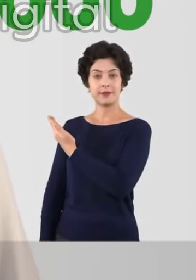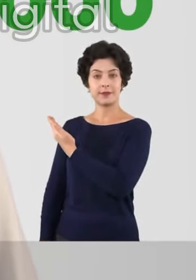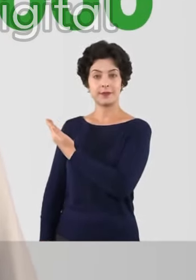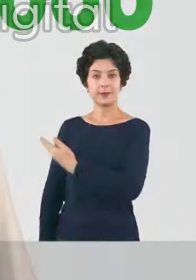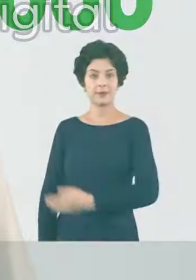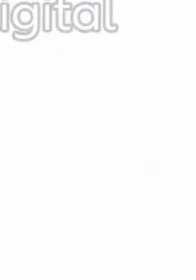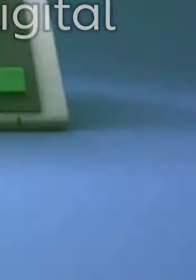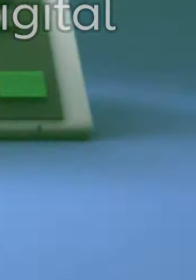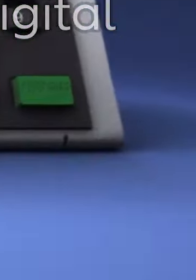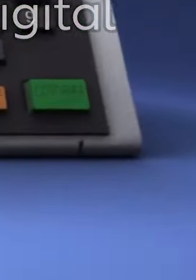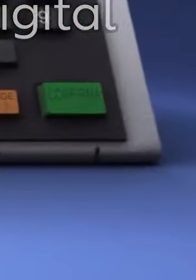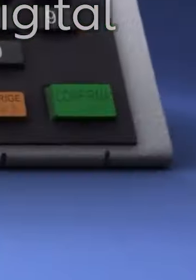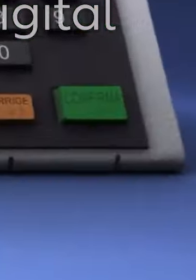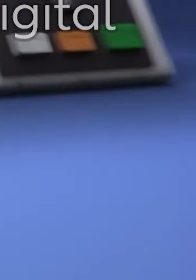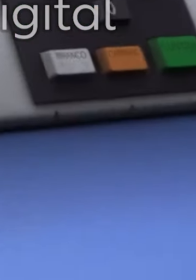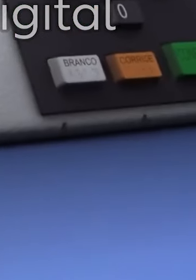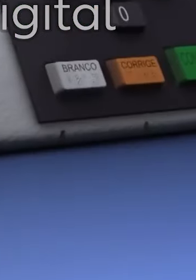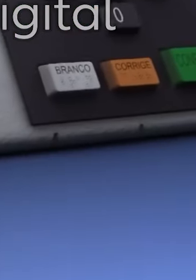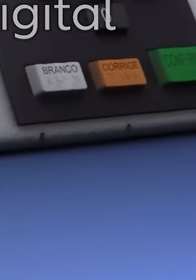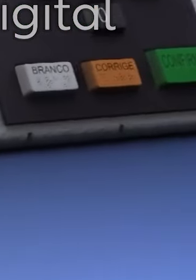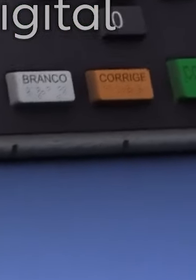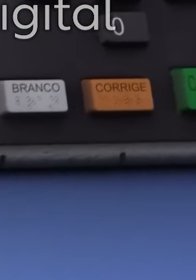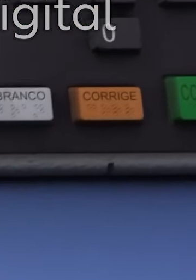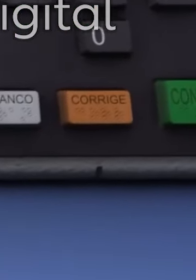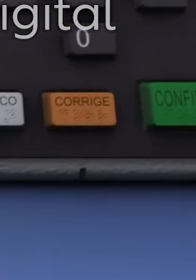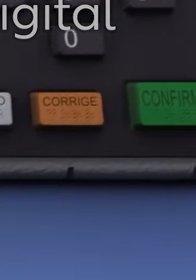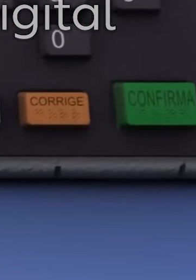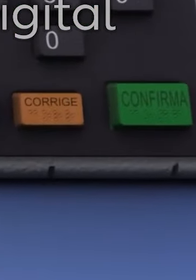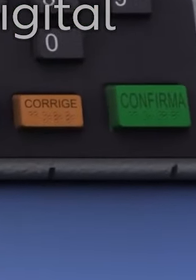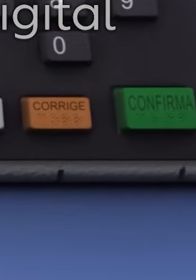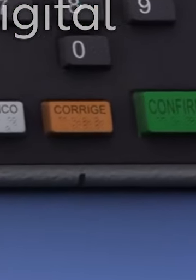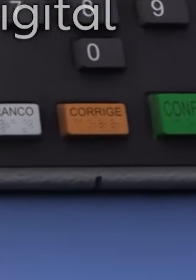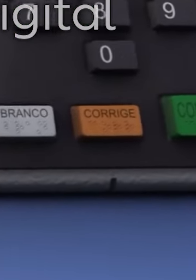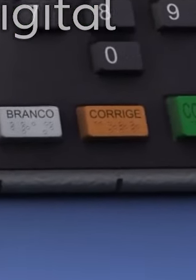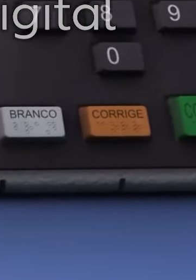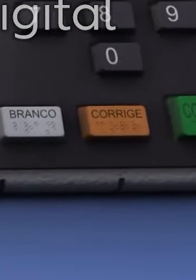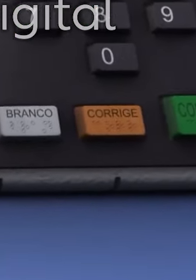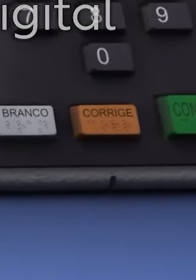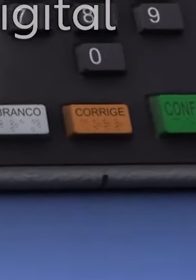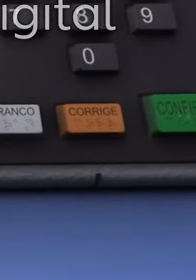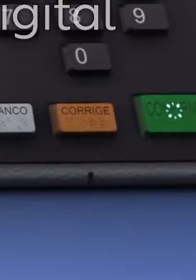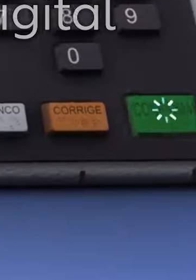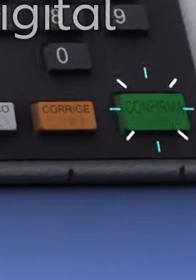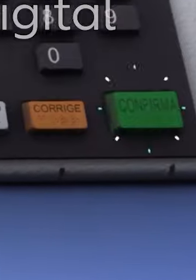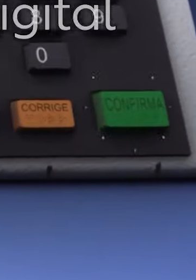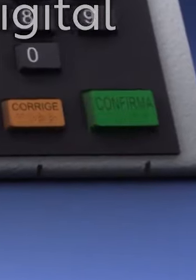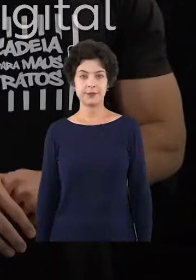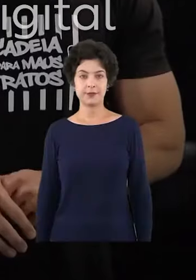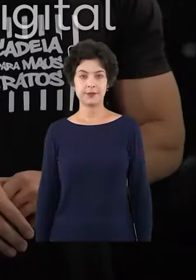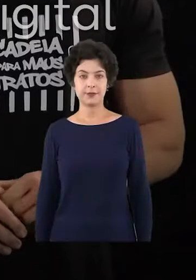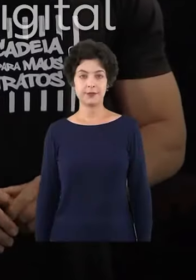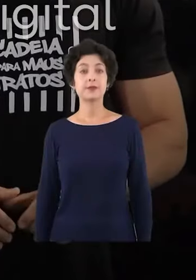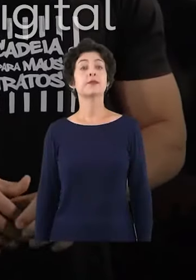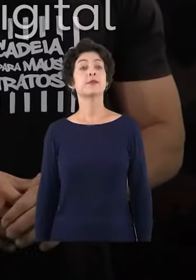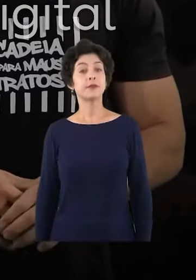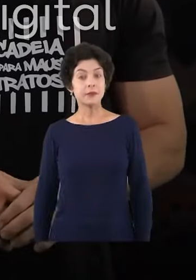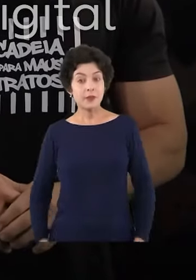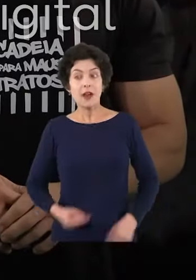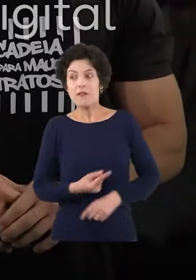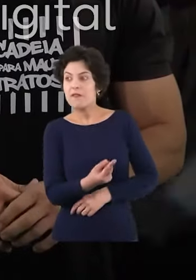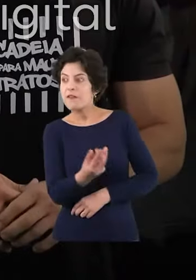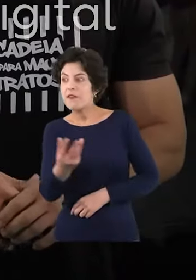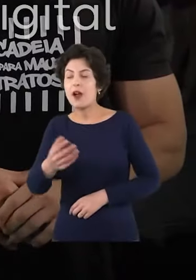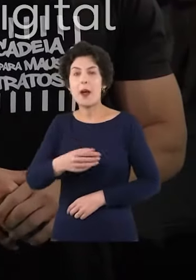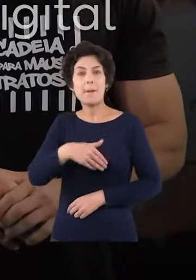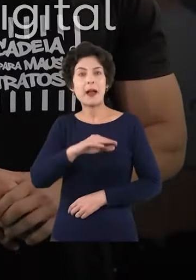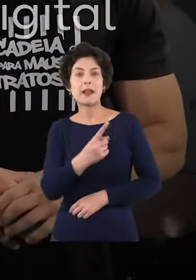-0-0-0. Para vereador, vote 11. Para prefeito, vote Ricardo Nunes, 15. Realizamos centenas de